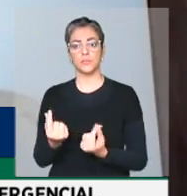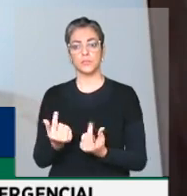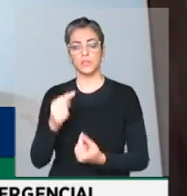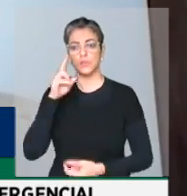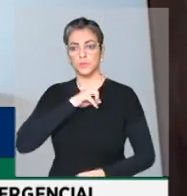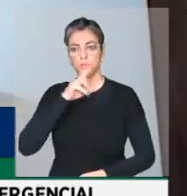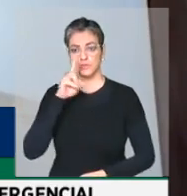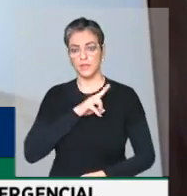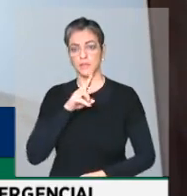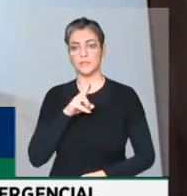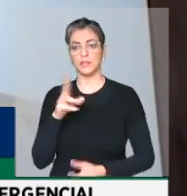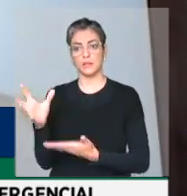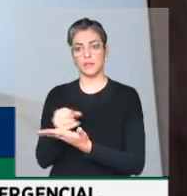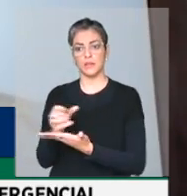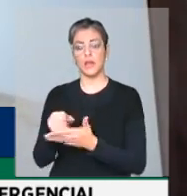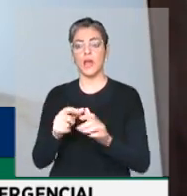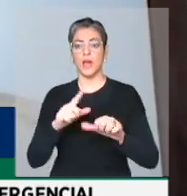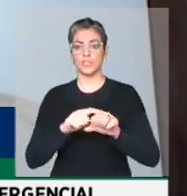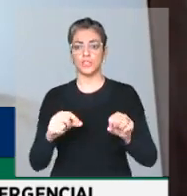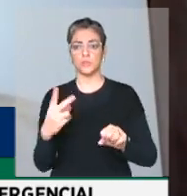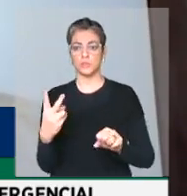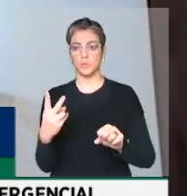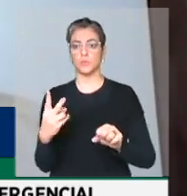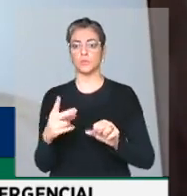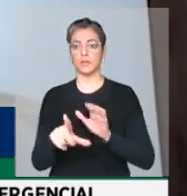emergencial, de que trata o artigo 2º da Lei